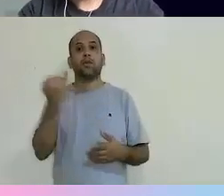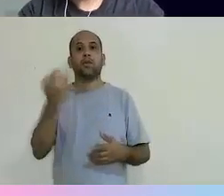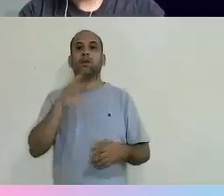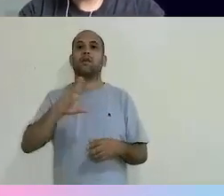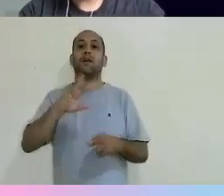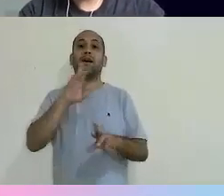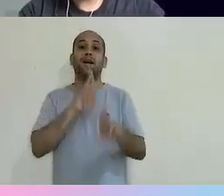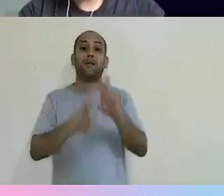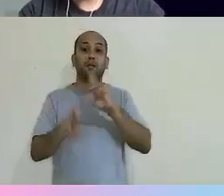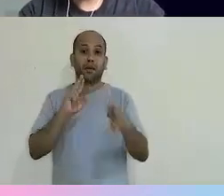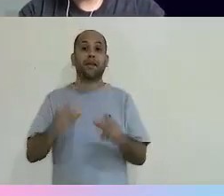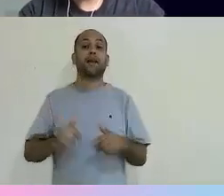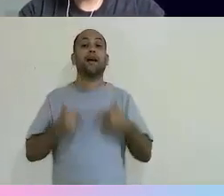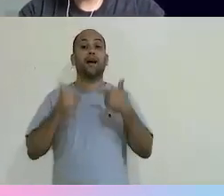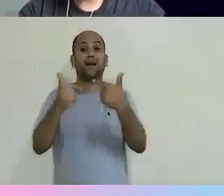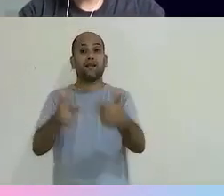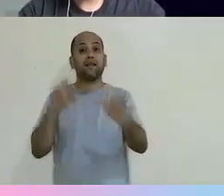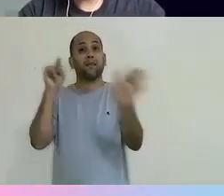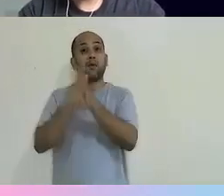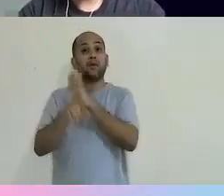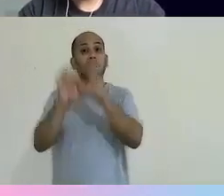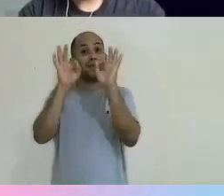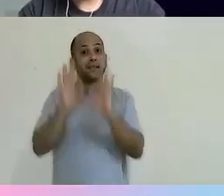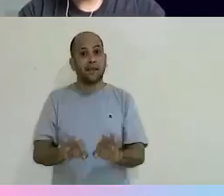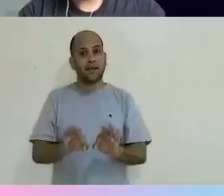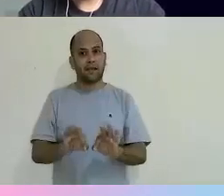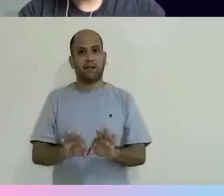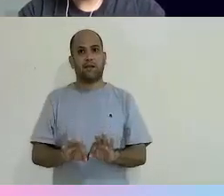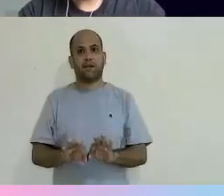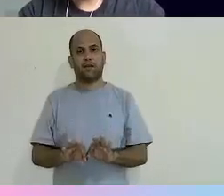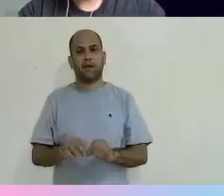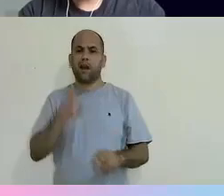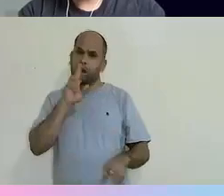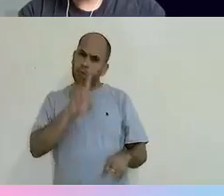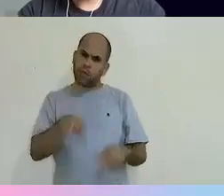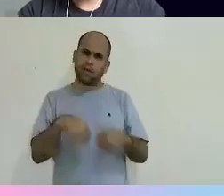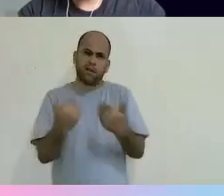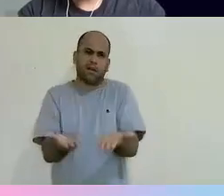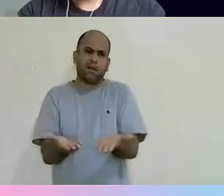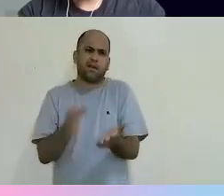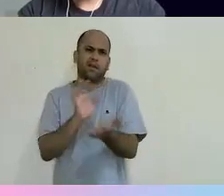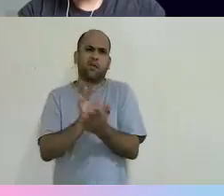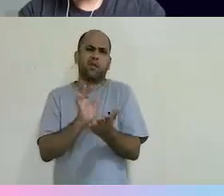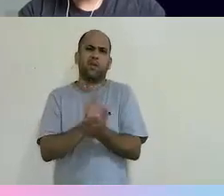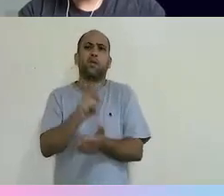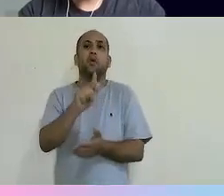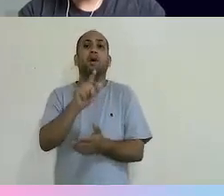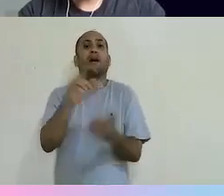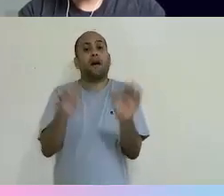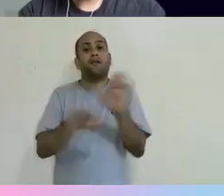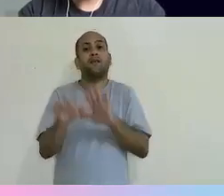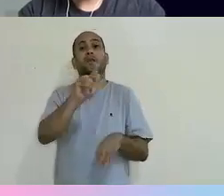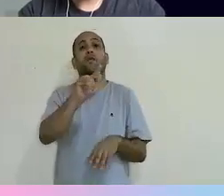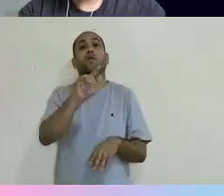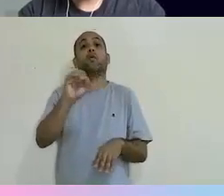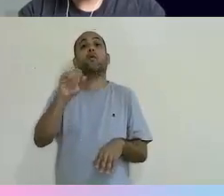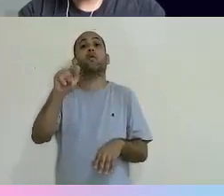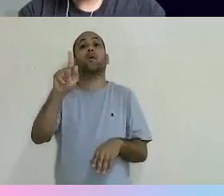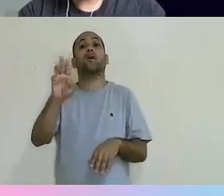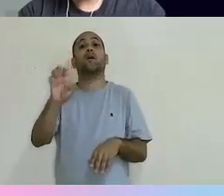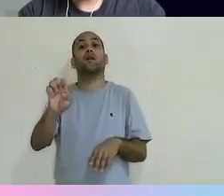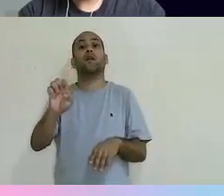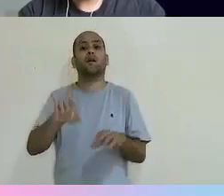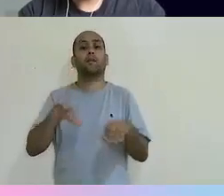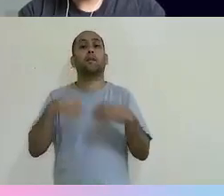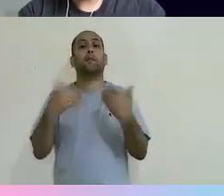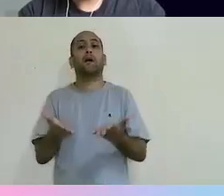importante é você fazer a pergunta certa, né? A resposta está aí, a resposta está no Google muitas vezes, né? Mas qual é a pergunta que você